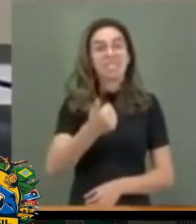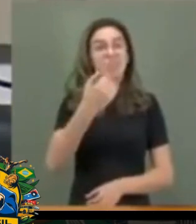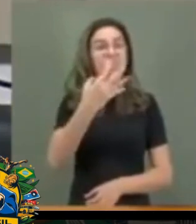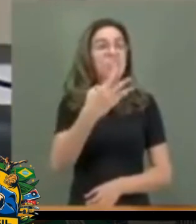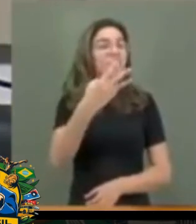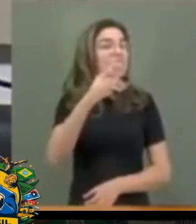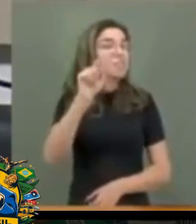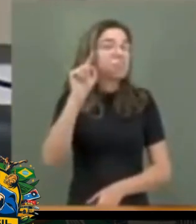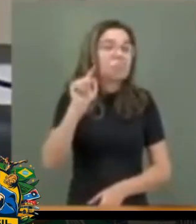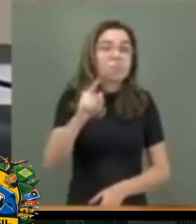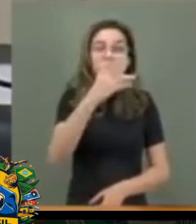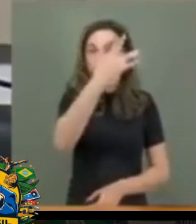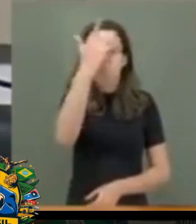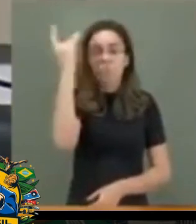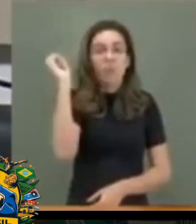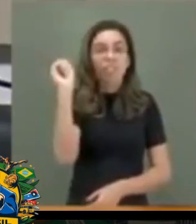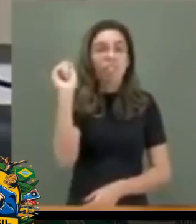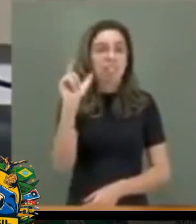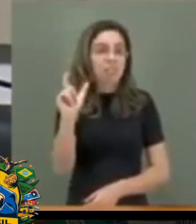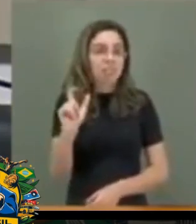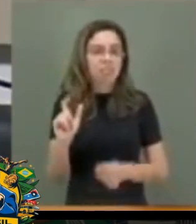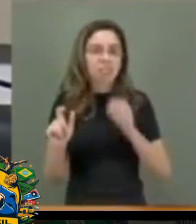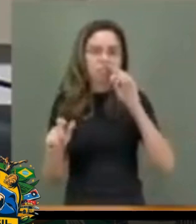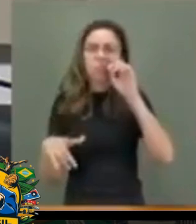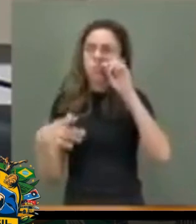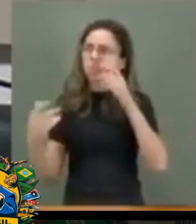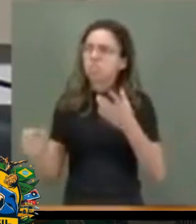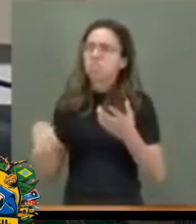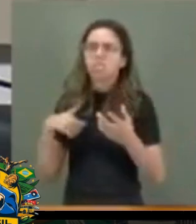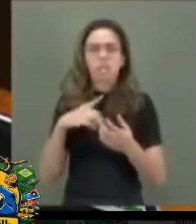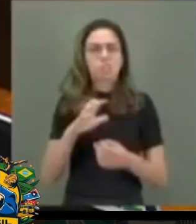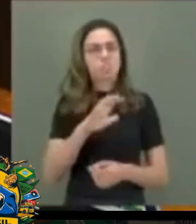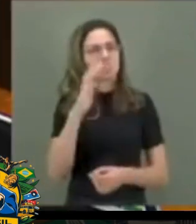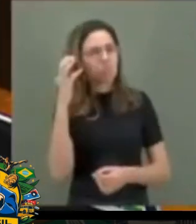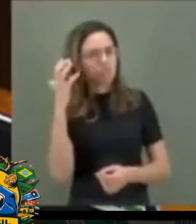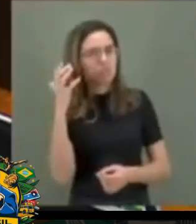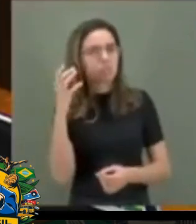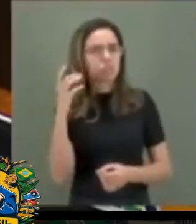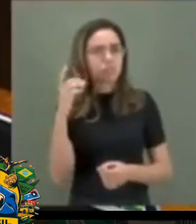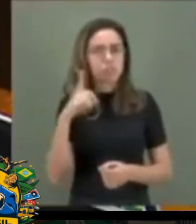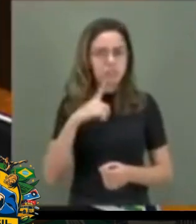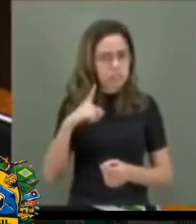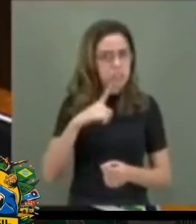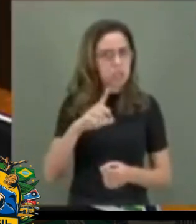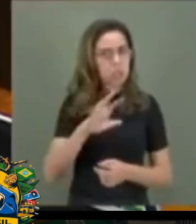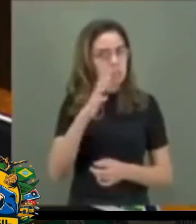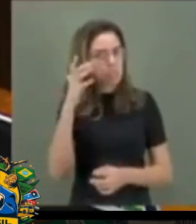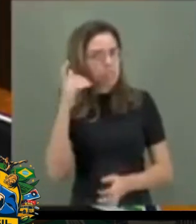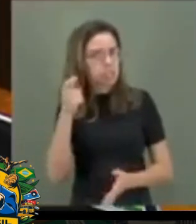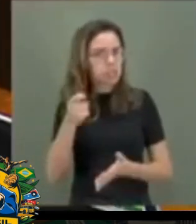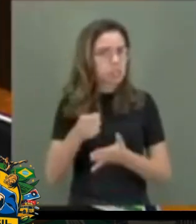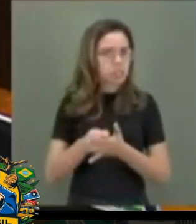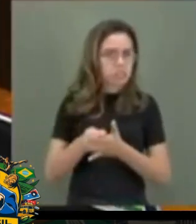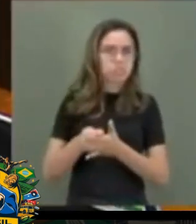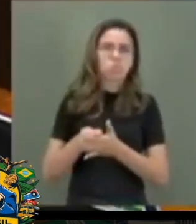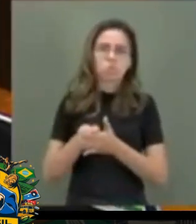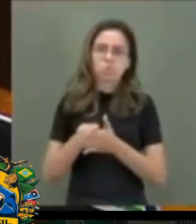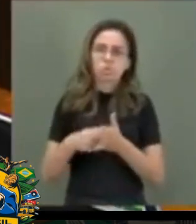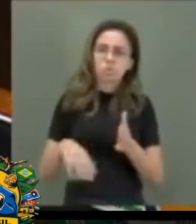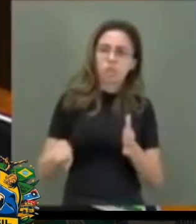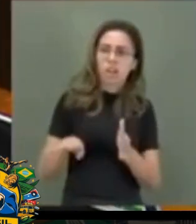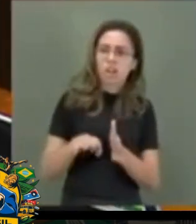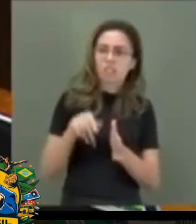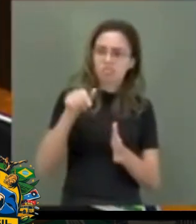sob alerta. Eu entendi, mas houve alguma decisão, então o senhor me confirma se houve ou não houve uma decisão vinda de Brasília ou de